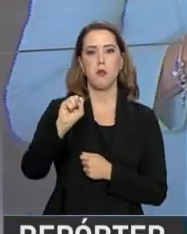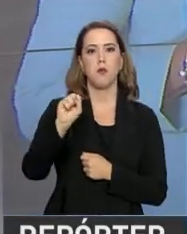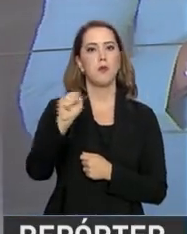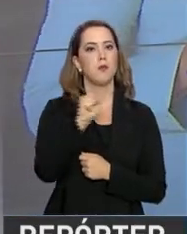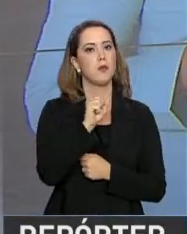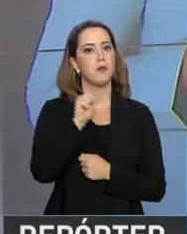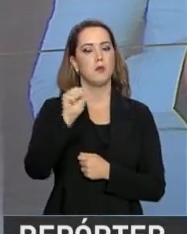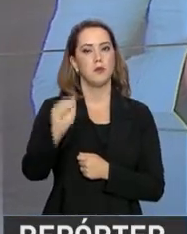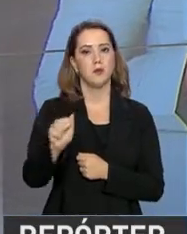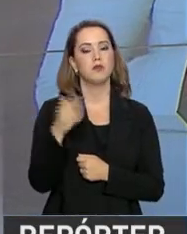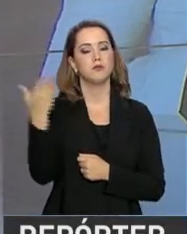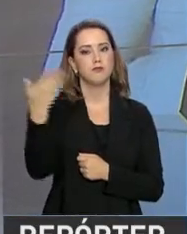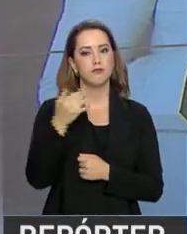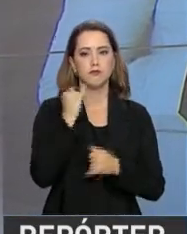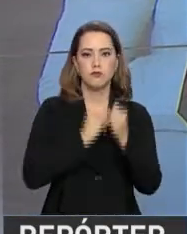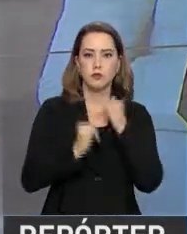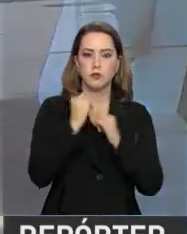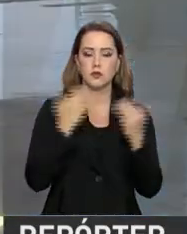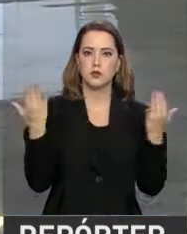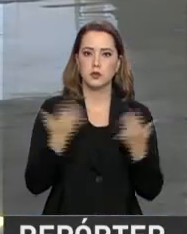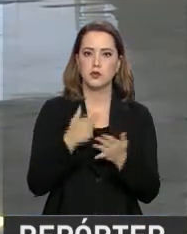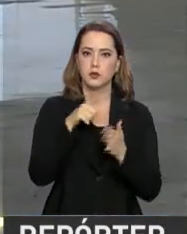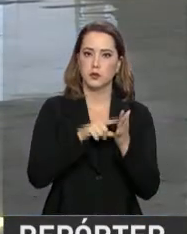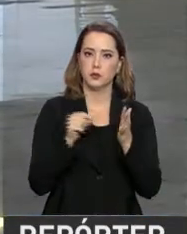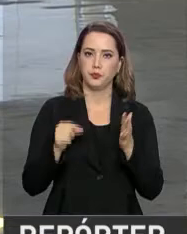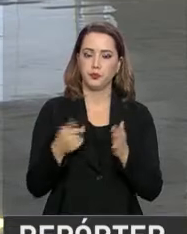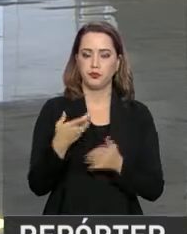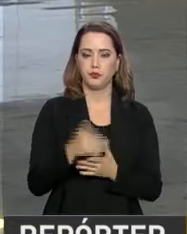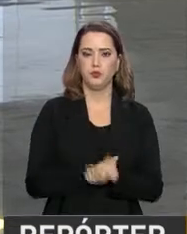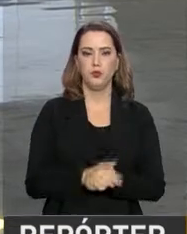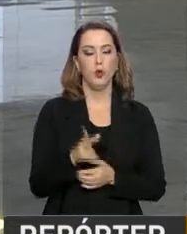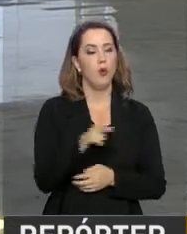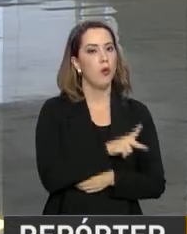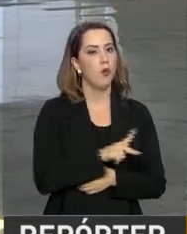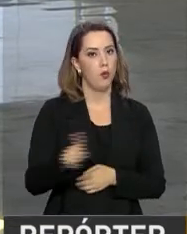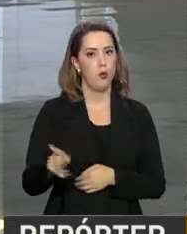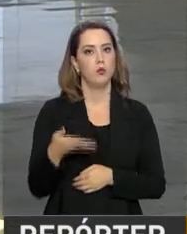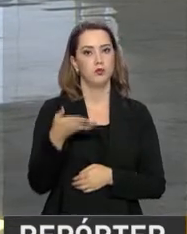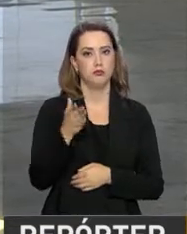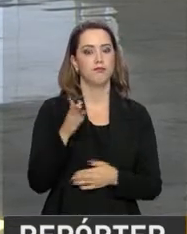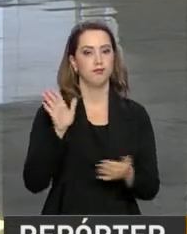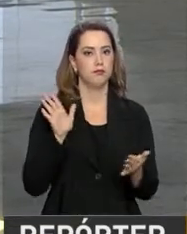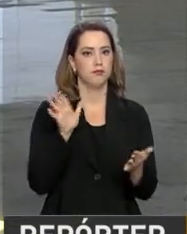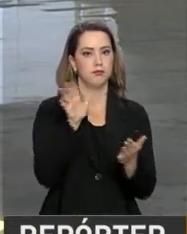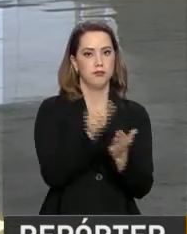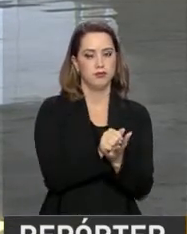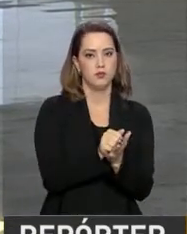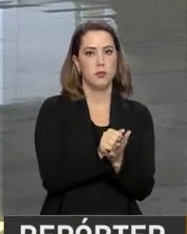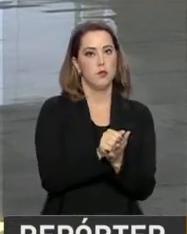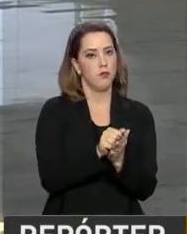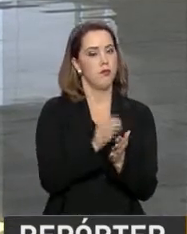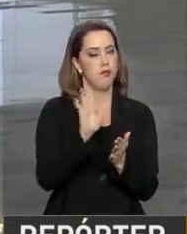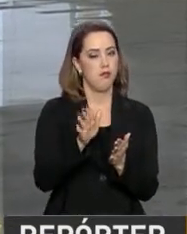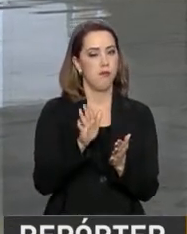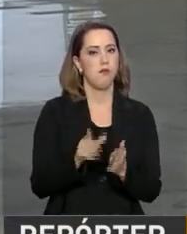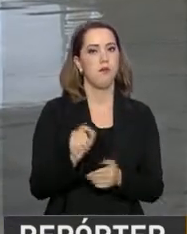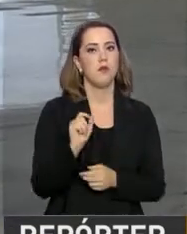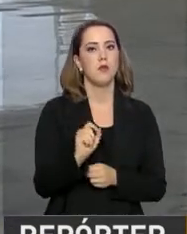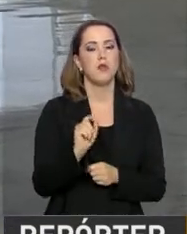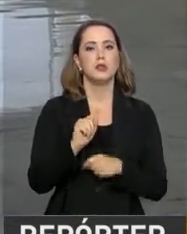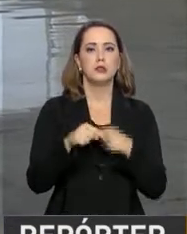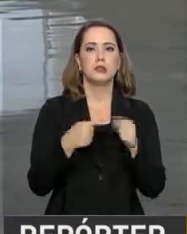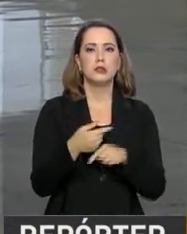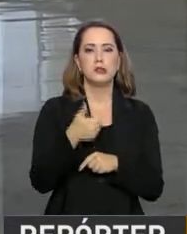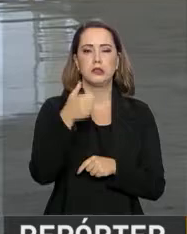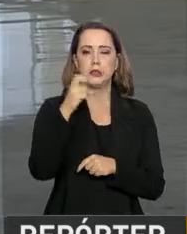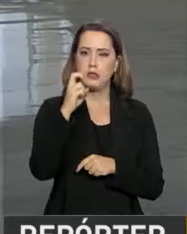Thaisa. Olá, Renata. O presidente em exercício, Michel Temer, vai dar posse ao novo presidente do Banco Central daqui a pouco. A cerimônia está